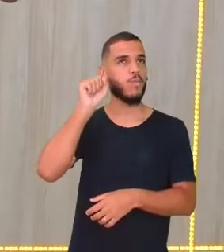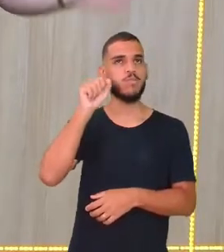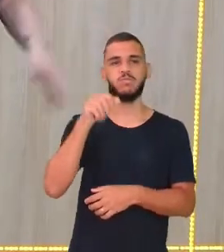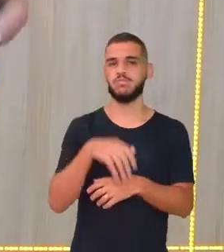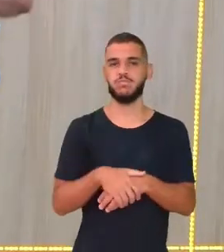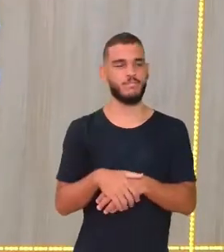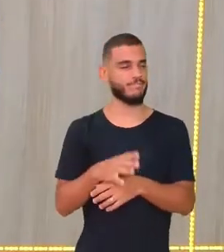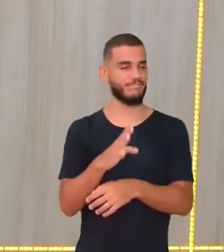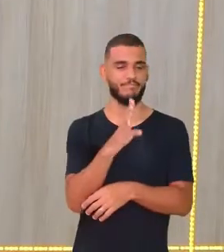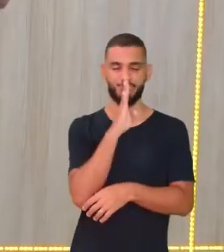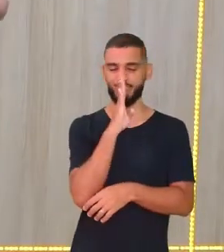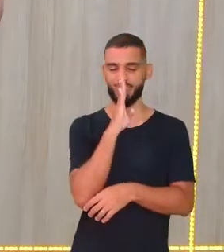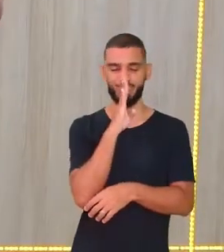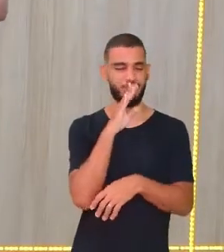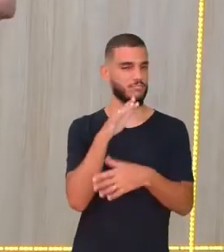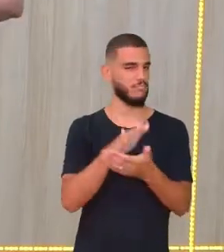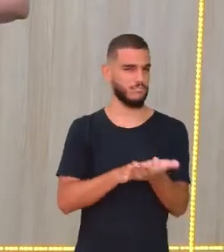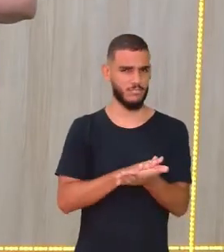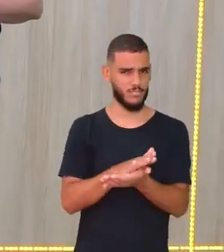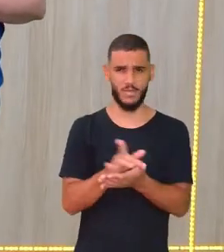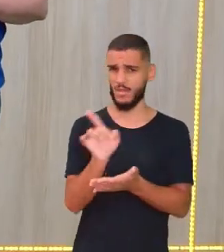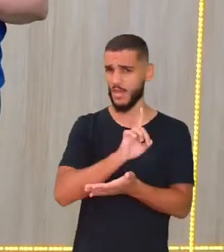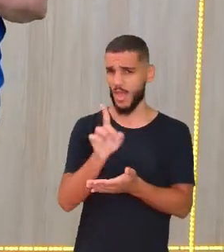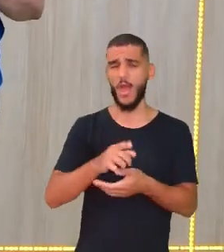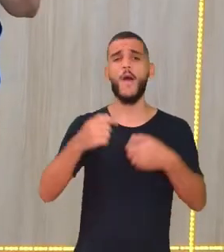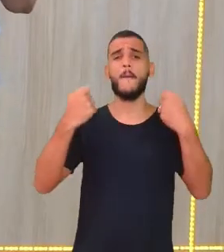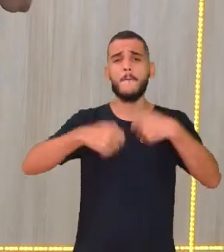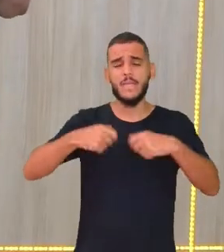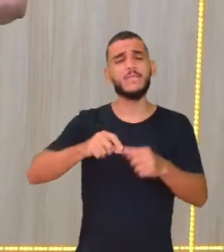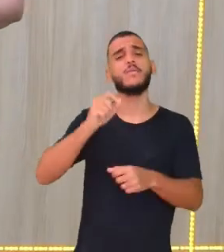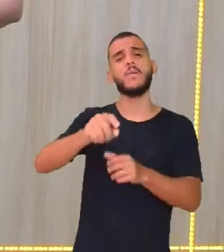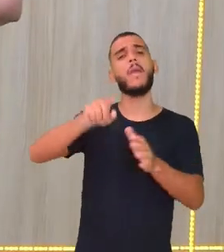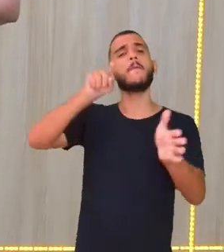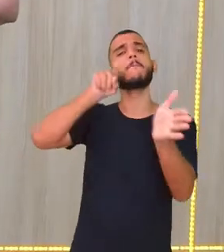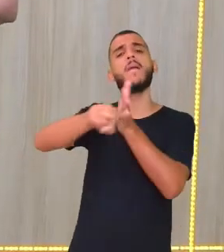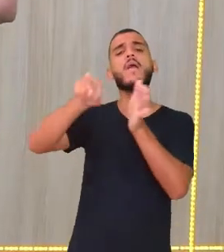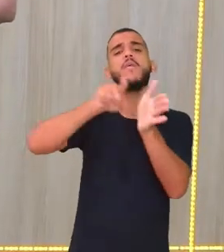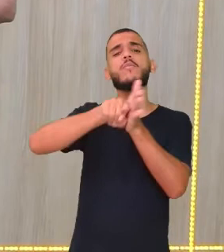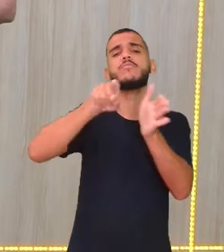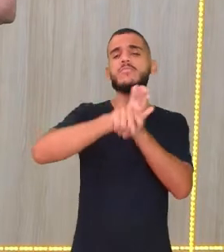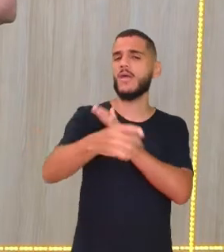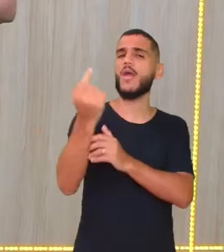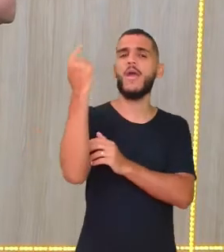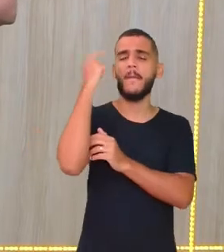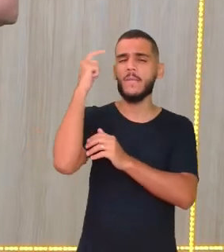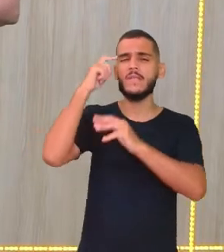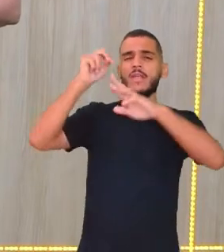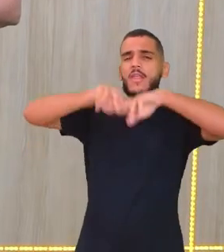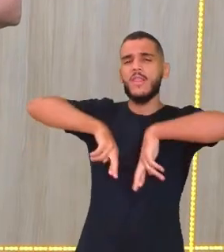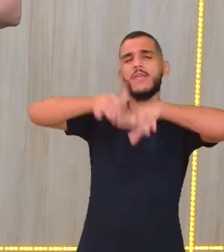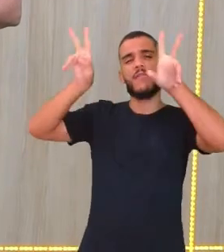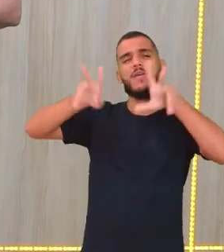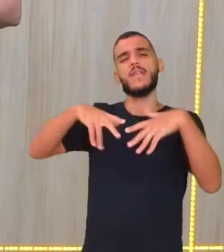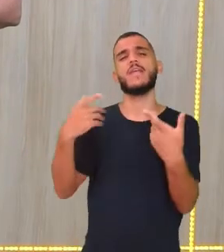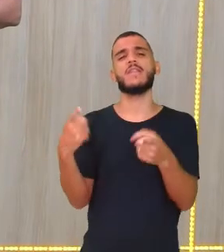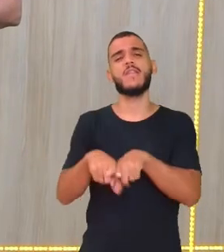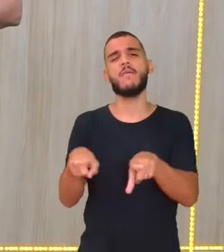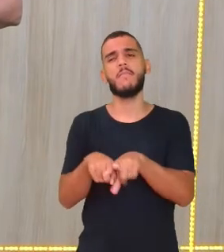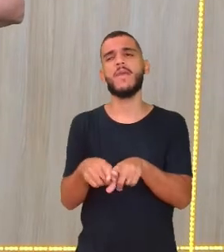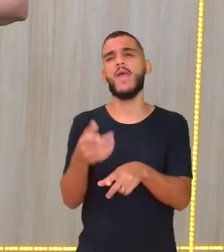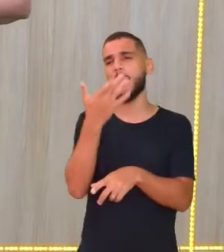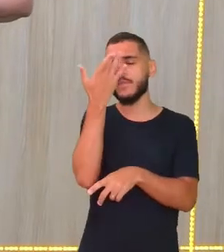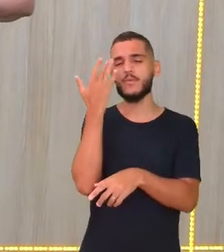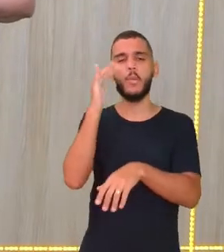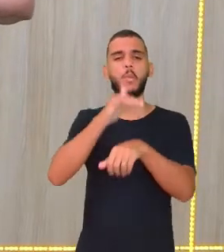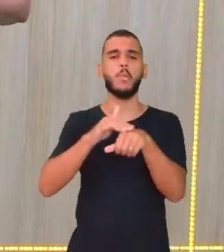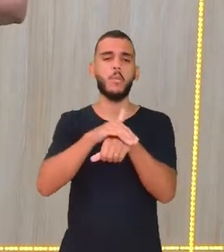levante hipótese, questionem, não é? Pensem coisas diferentes. Eles podem estar aí conversando, mas eles